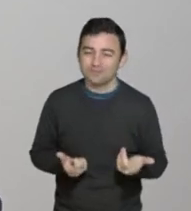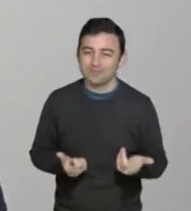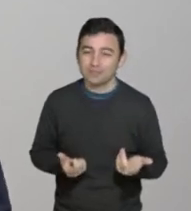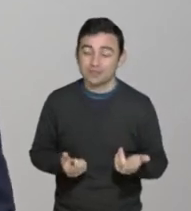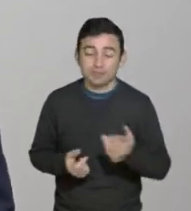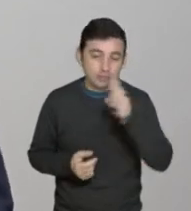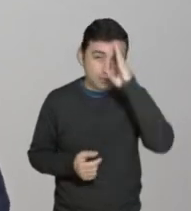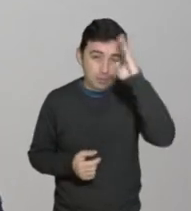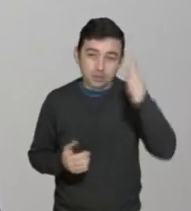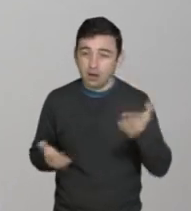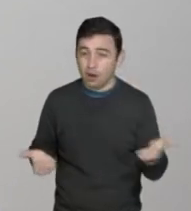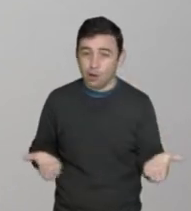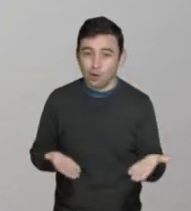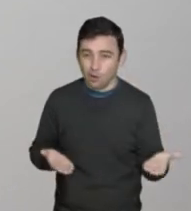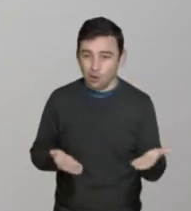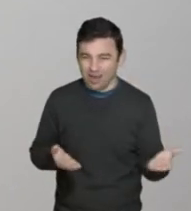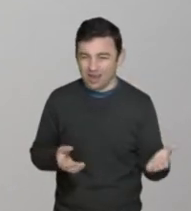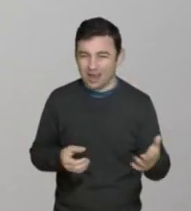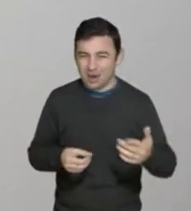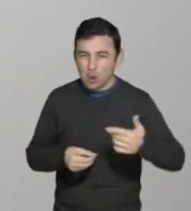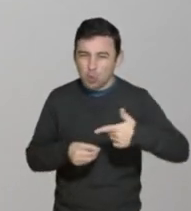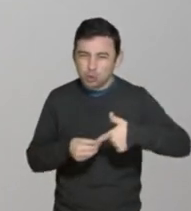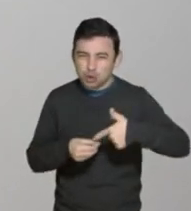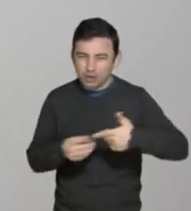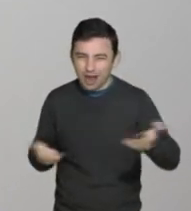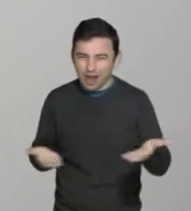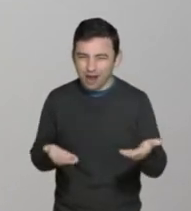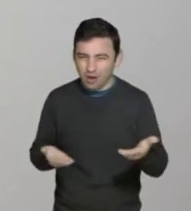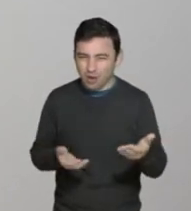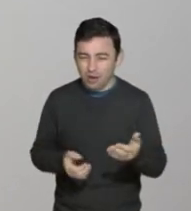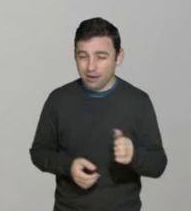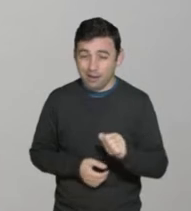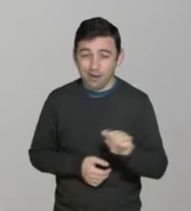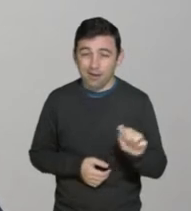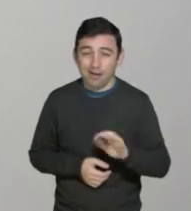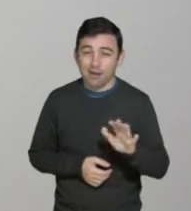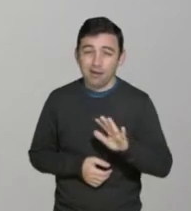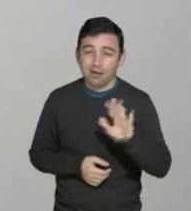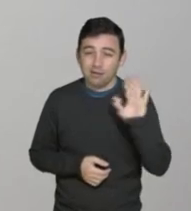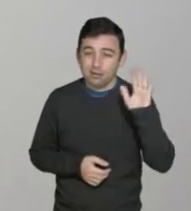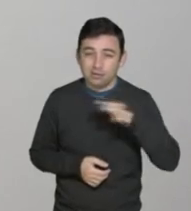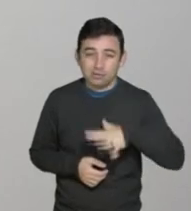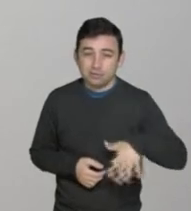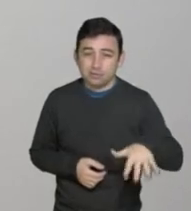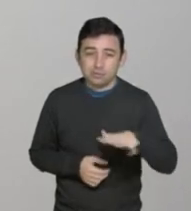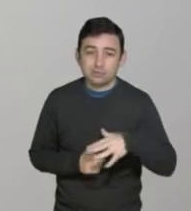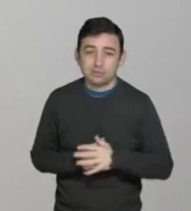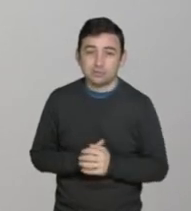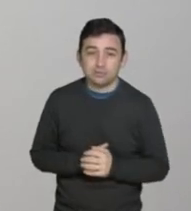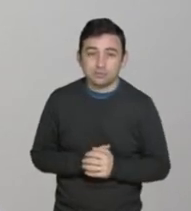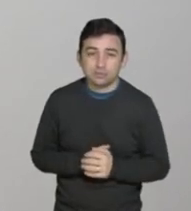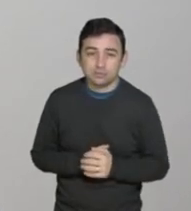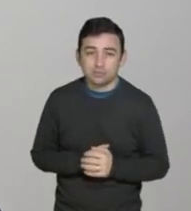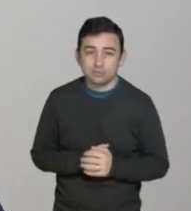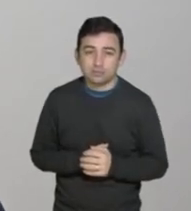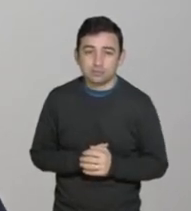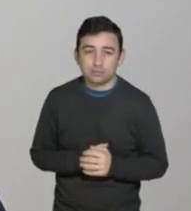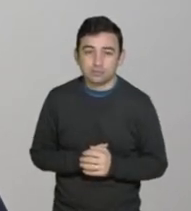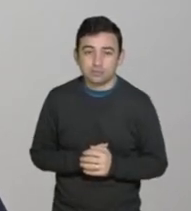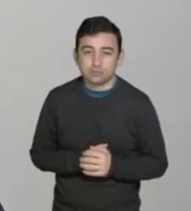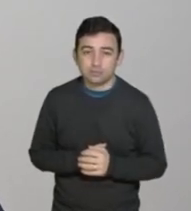com esse preço de combustíveis que está acima da Copa das Araucárias.